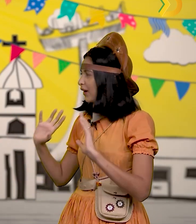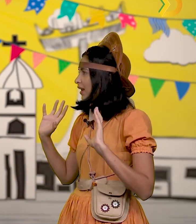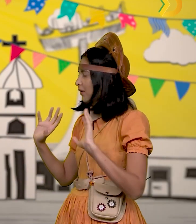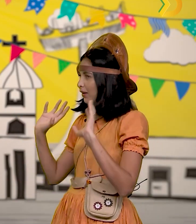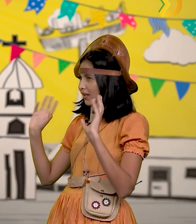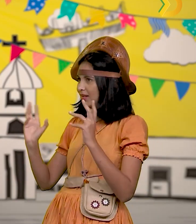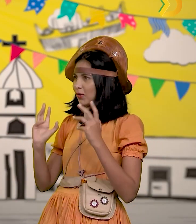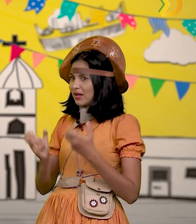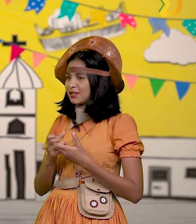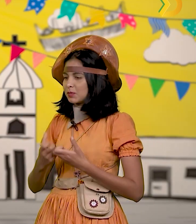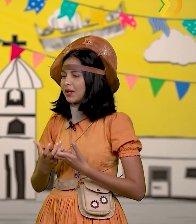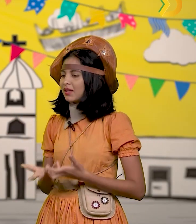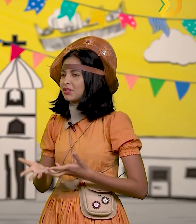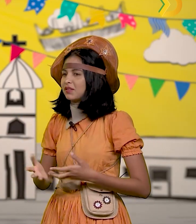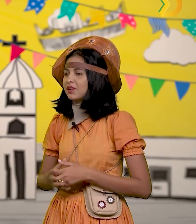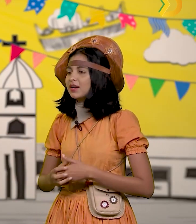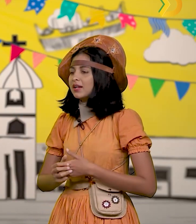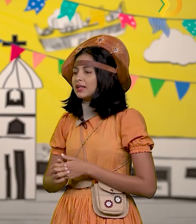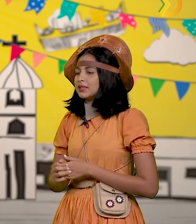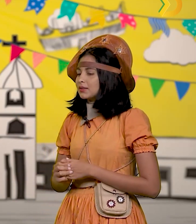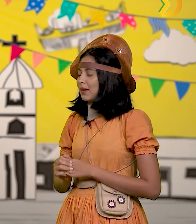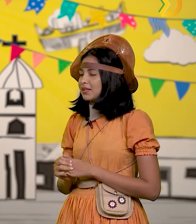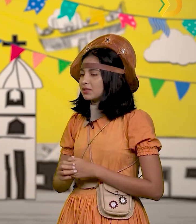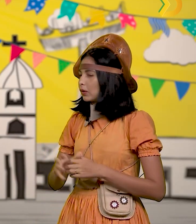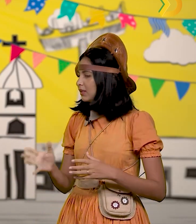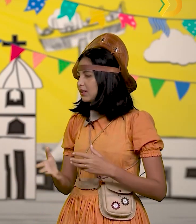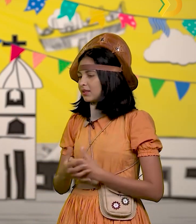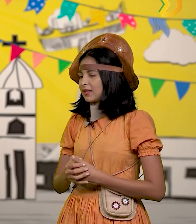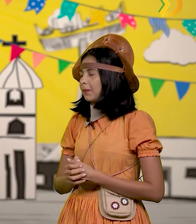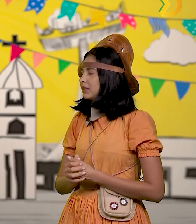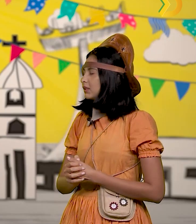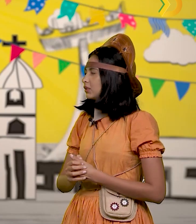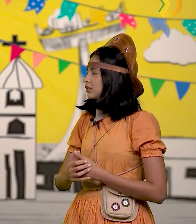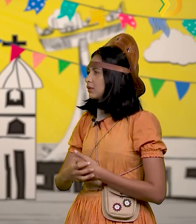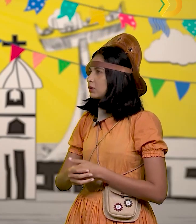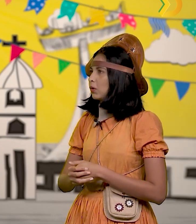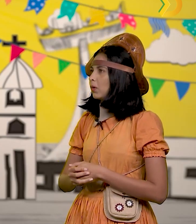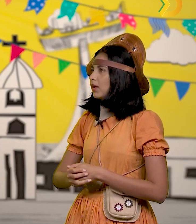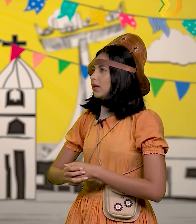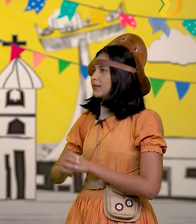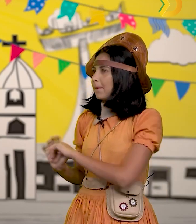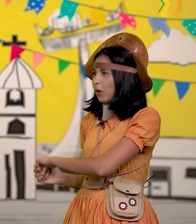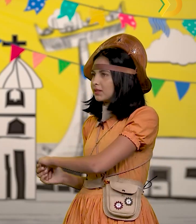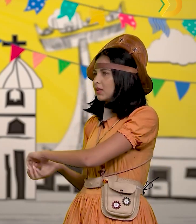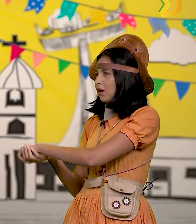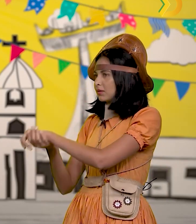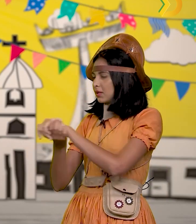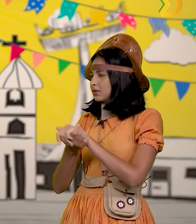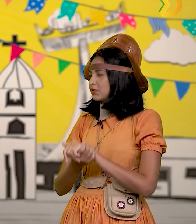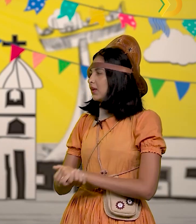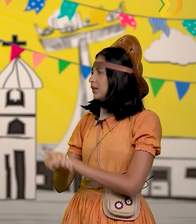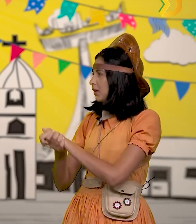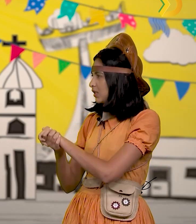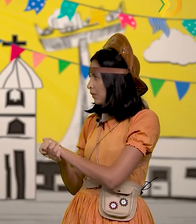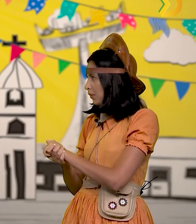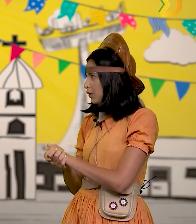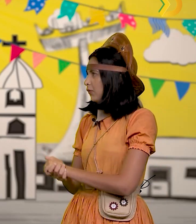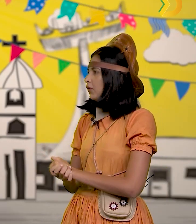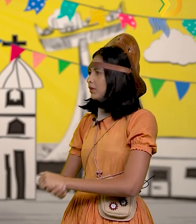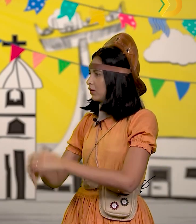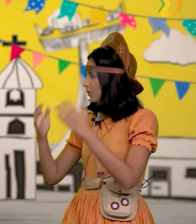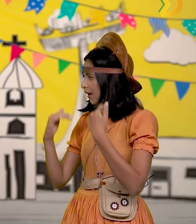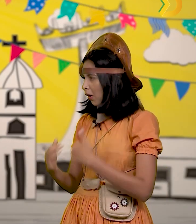A ficarem com aquele olhar de expectativa. Mas todas as etapas que a gente dançou, depois que aconteceu o desfile, que eu recebi